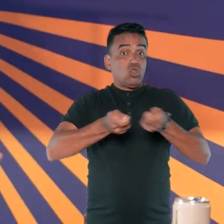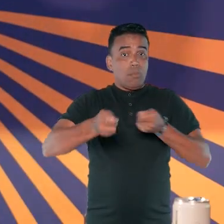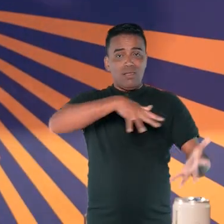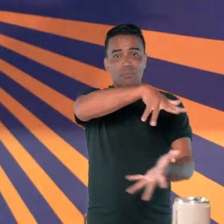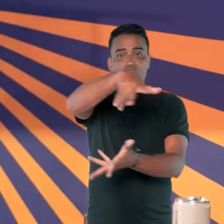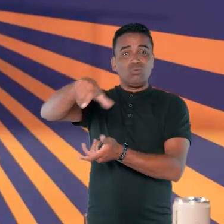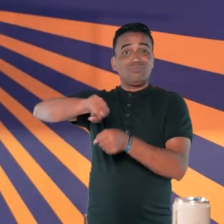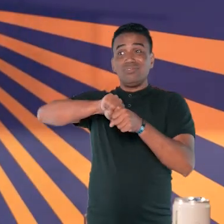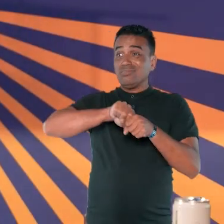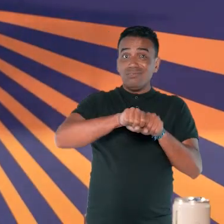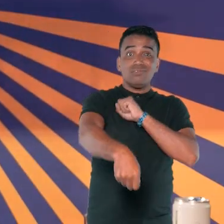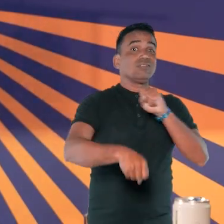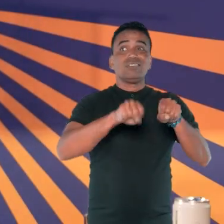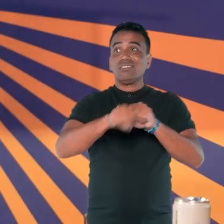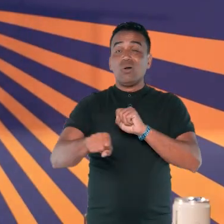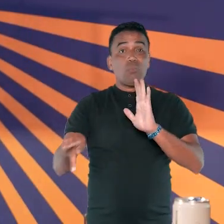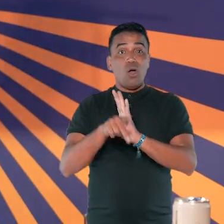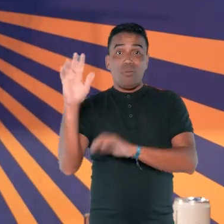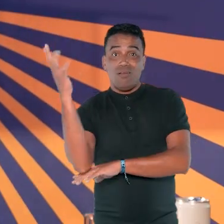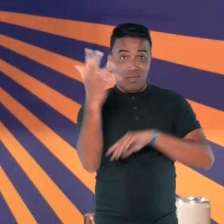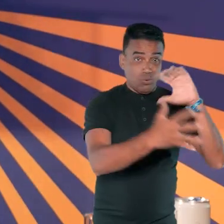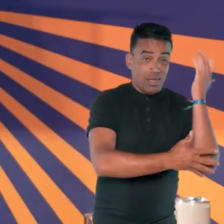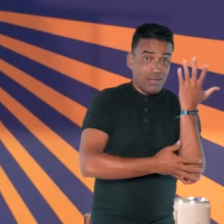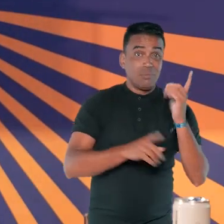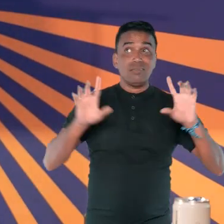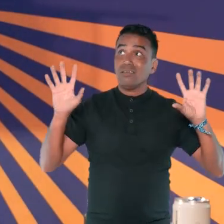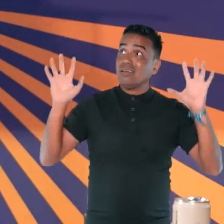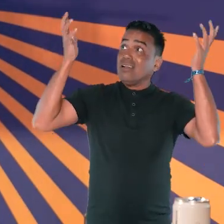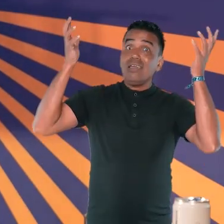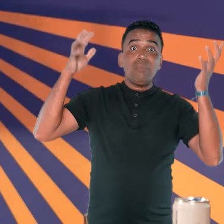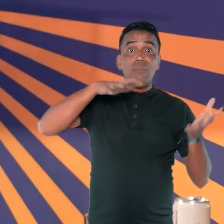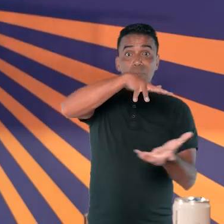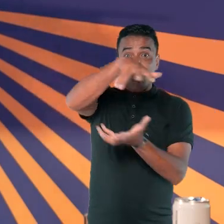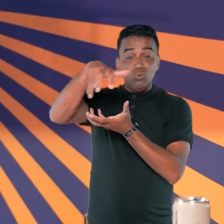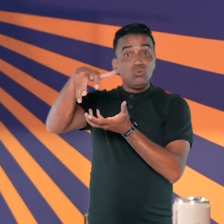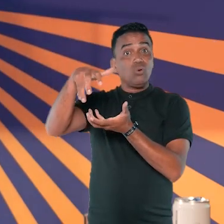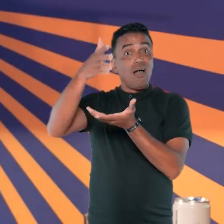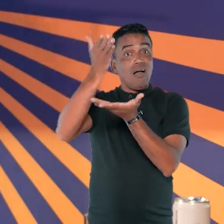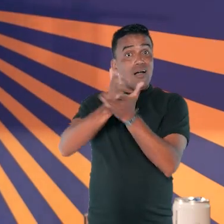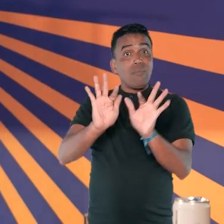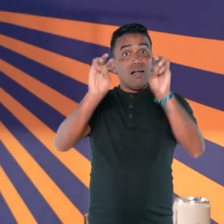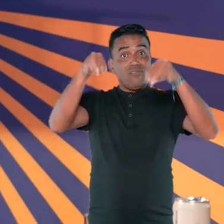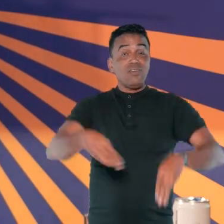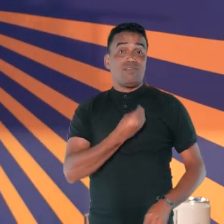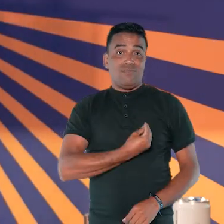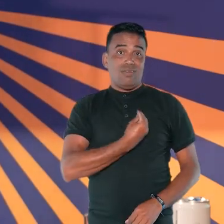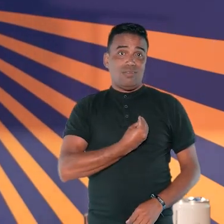destruição, não apenas do meio ambiente, mas o clima pode acabar com a vida no planeta. É assim que